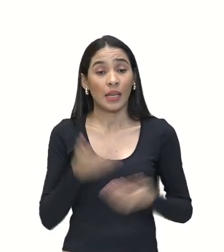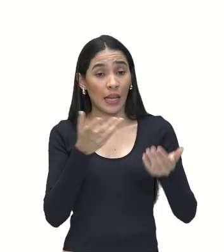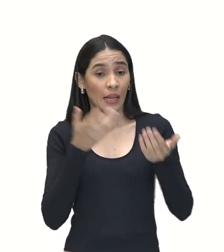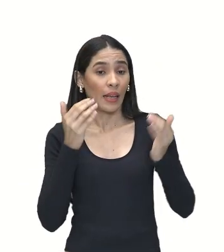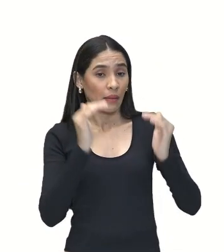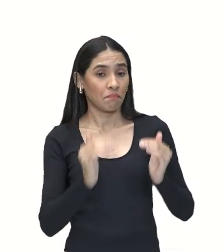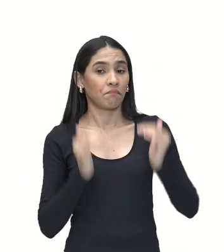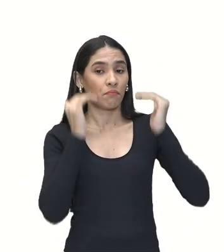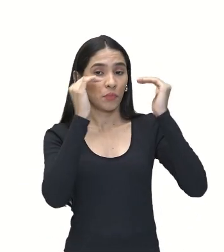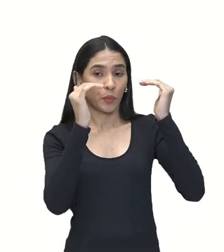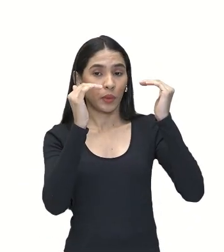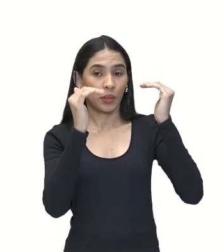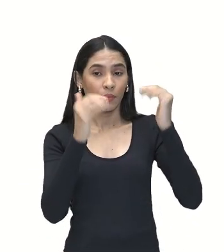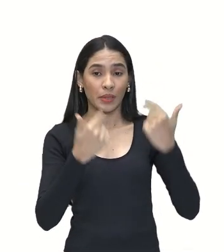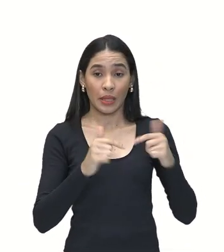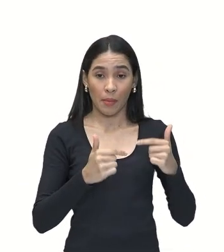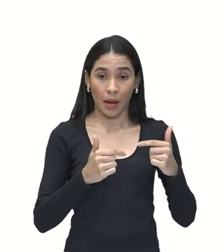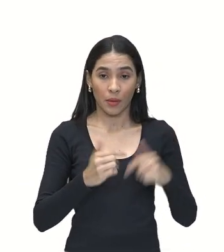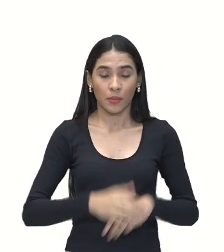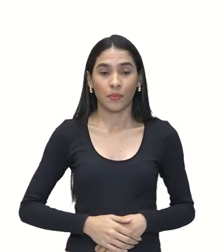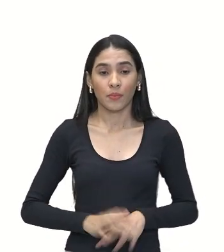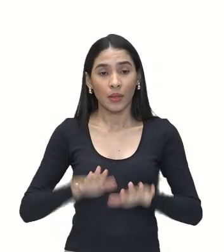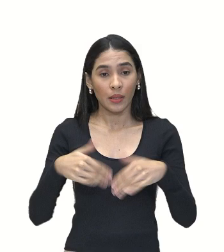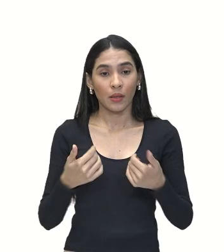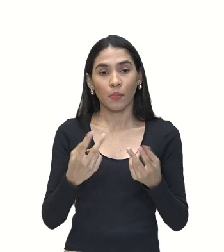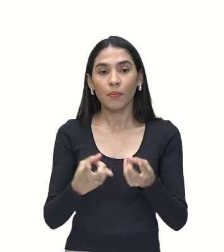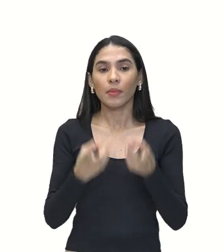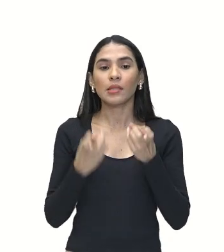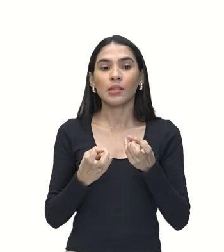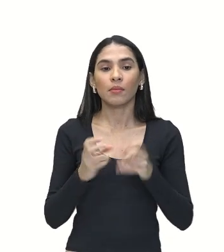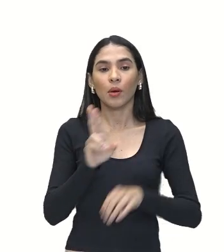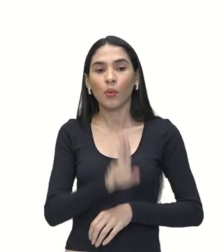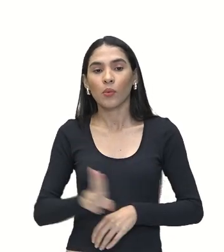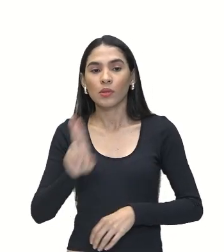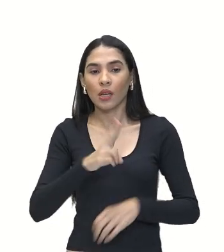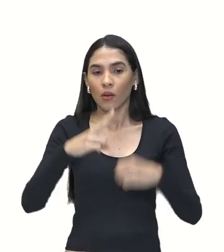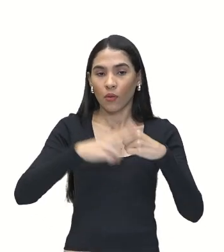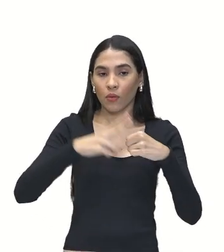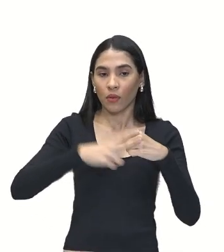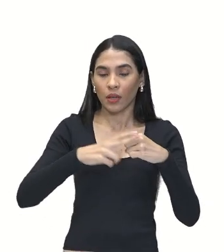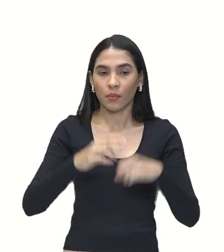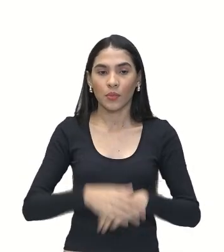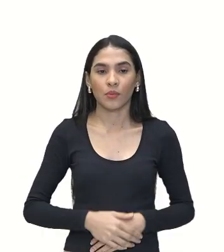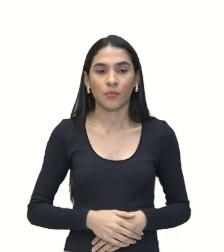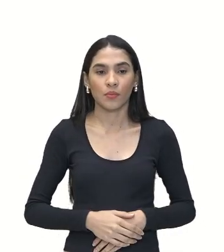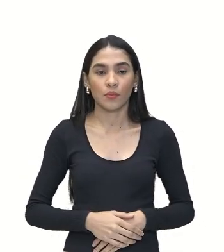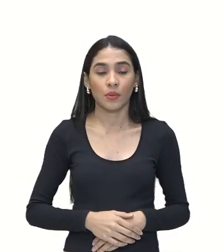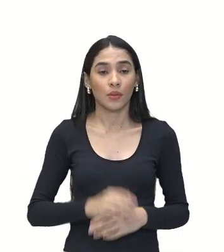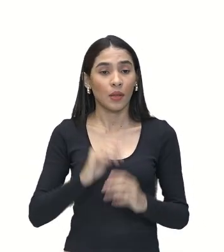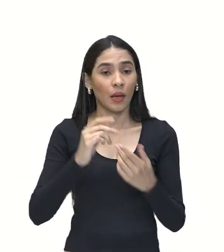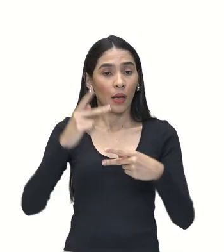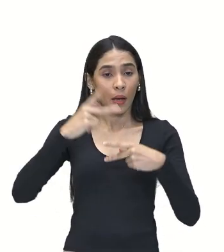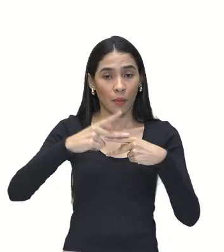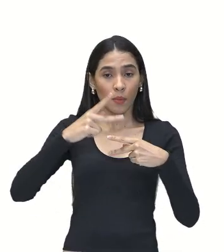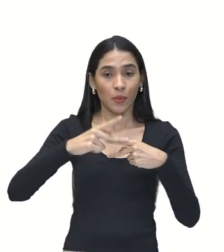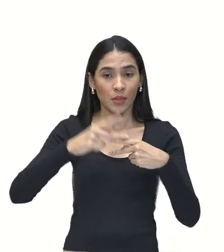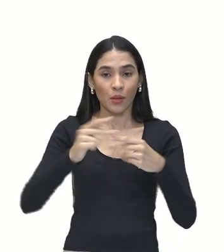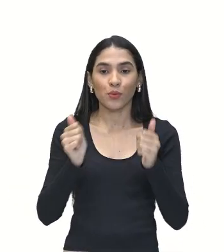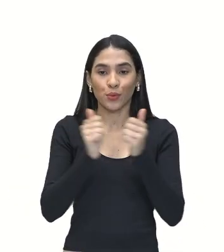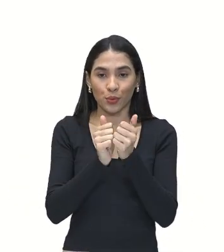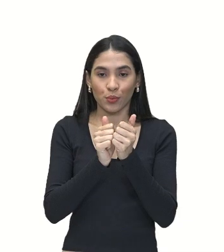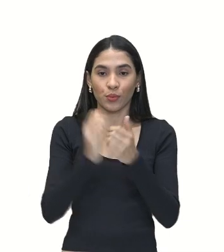de gerente. Então, observe que ao utilizar esse verbo nesse sentido, a preposição está presente aqui,